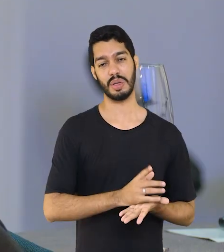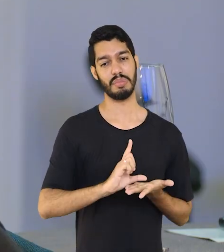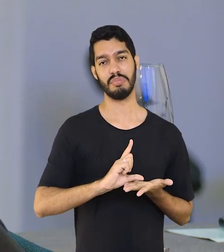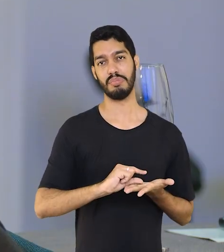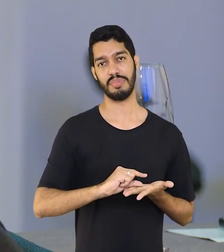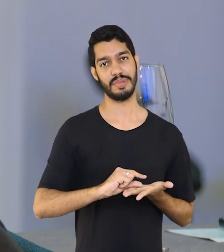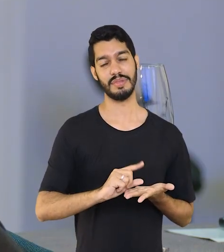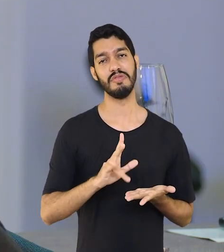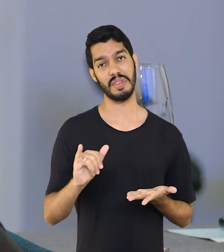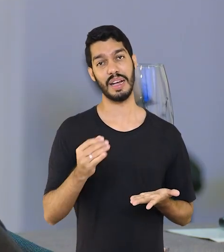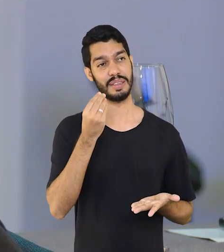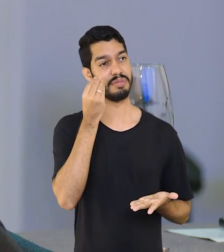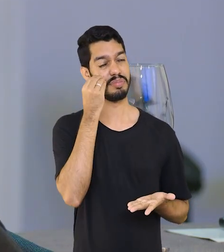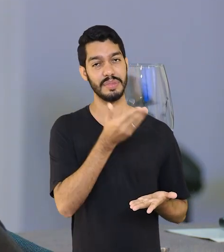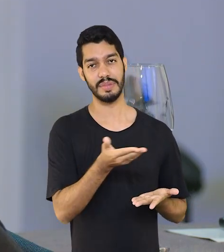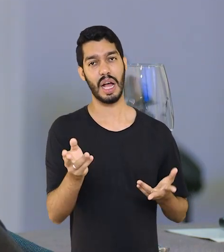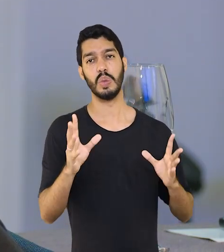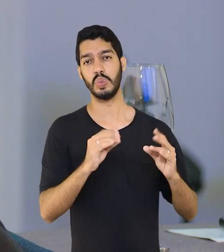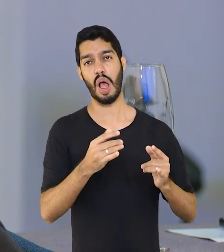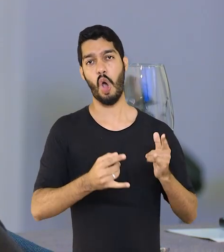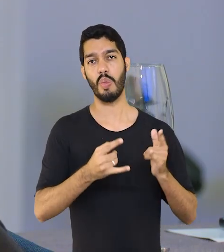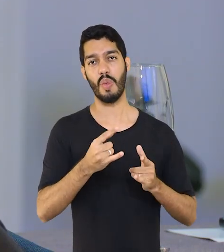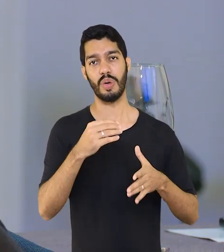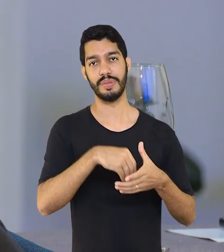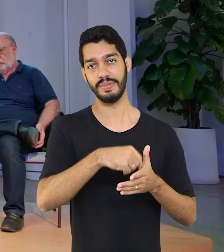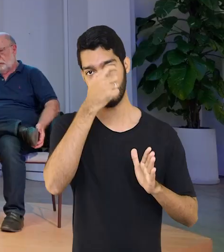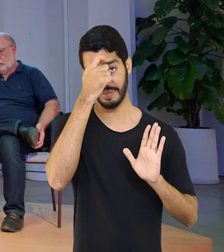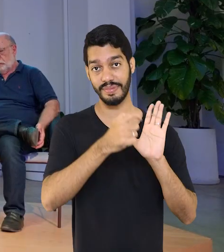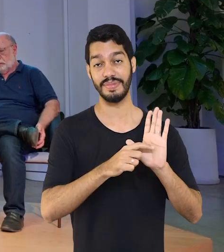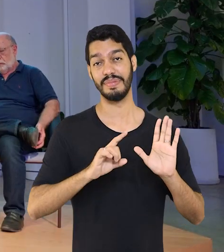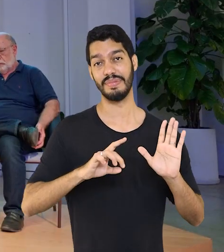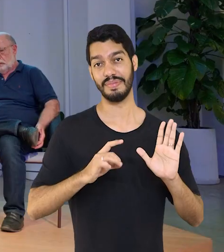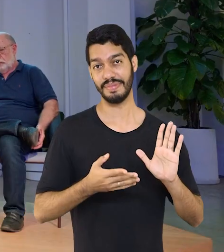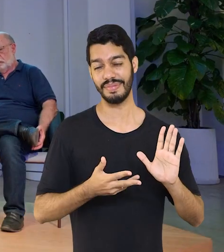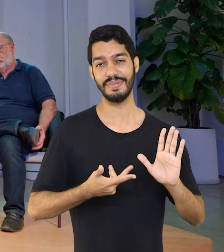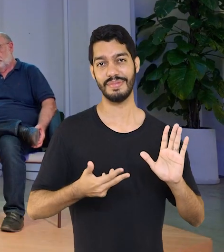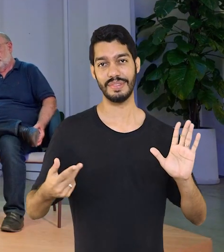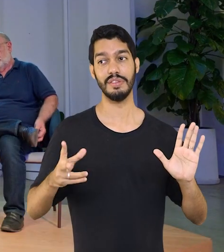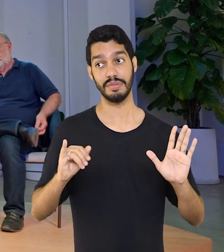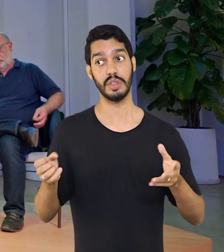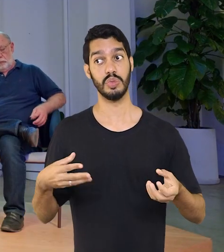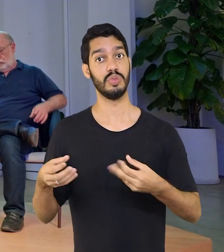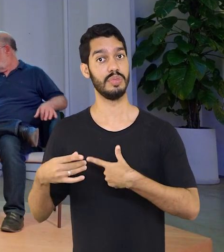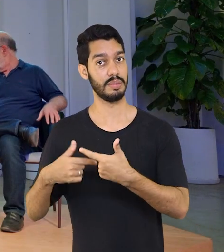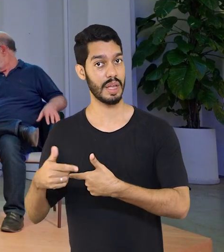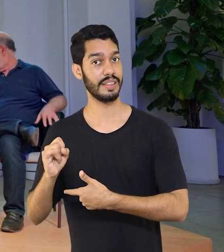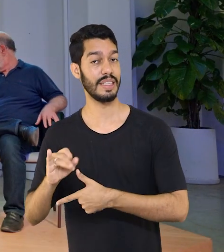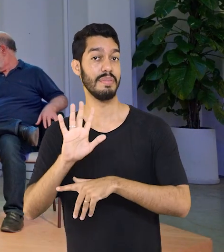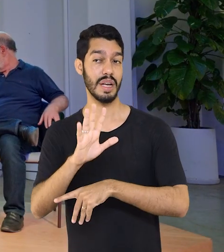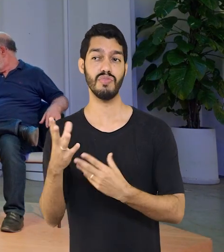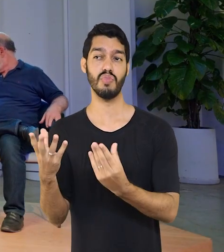como. Isso é evidente que a gente está vendo, vai ser tudo robotizado, automatizado, etc. Vão surgir novos empregos, sim,